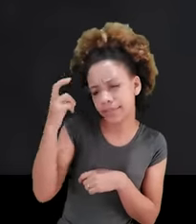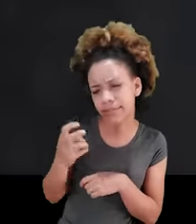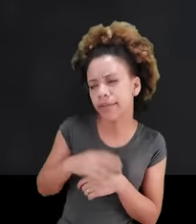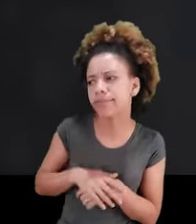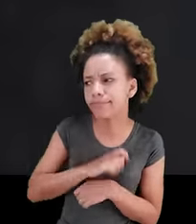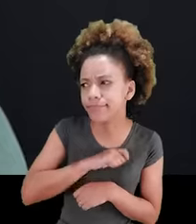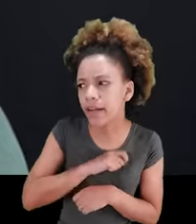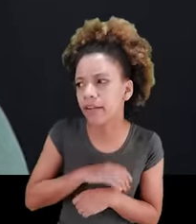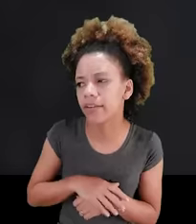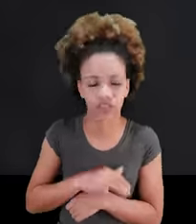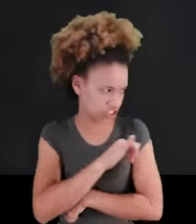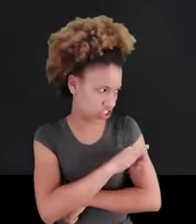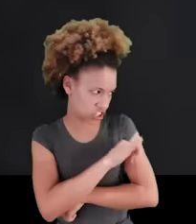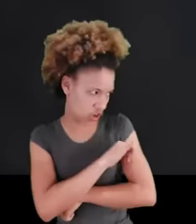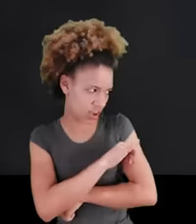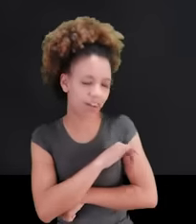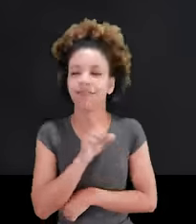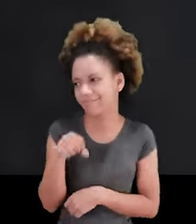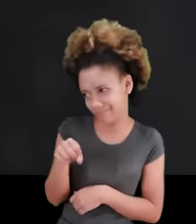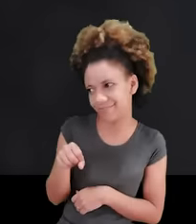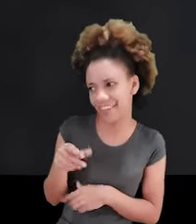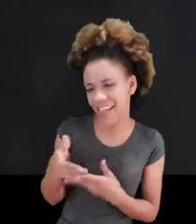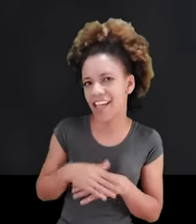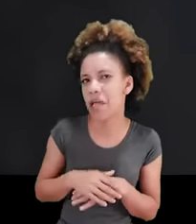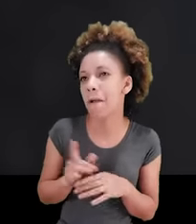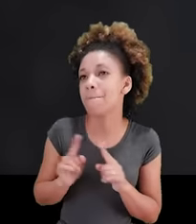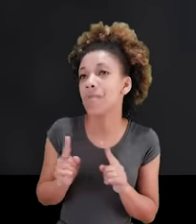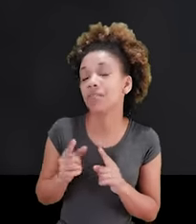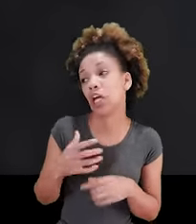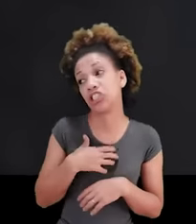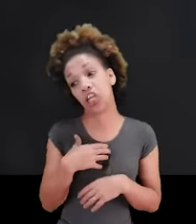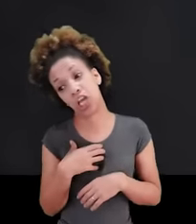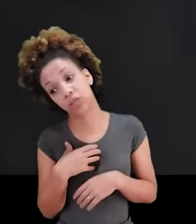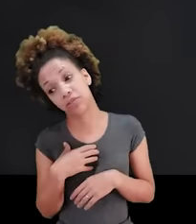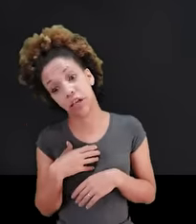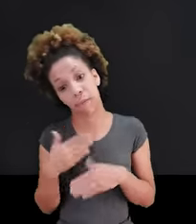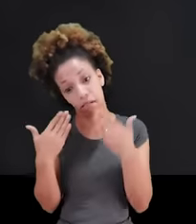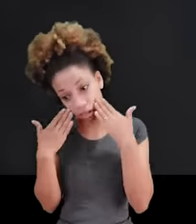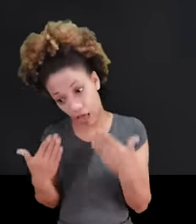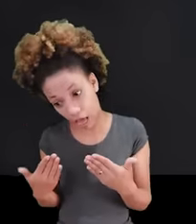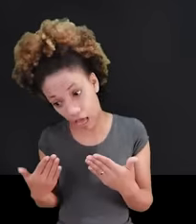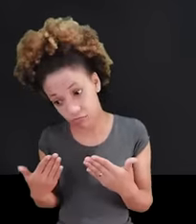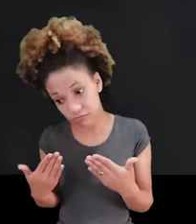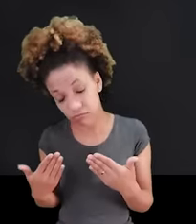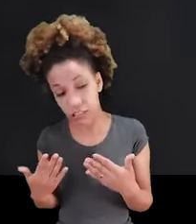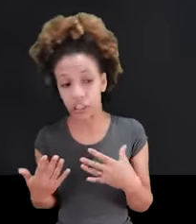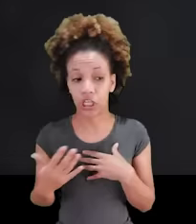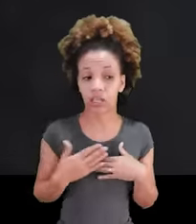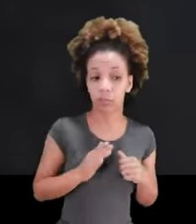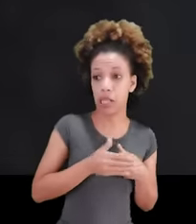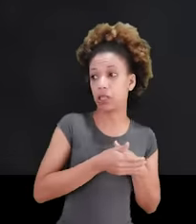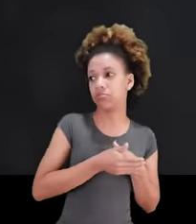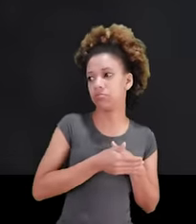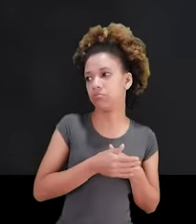Zé Carioca nesse sentido, né? Tem, né? Tem que haver. Agora, há formas e formas de fazer. Há formas mais descaradas. Uhum. Eu acho que o